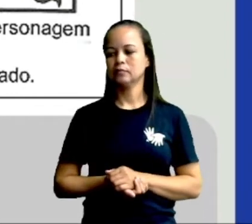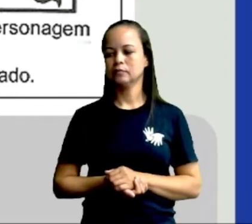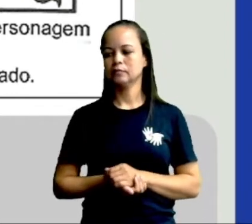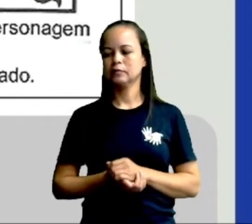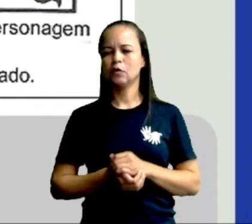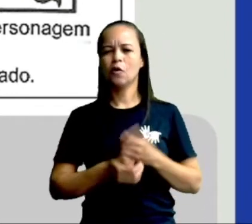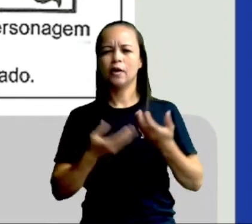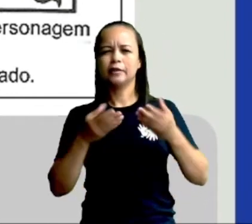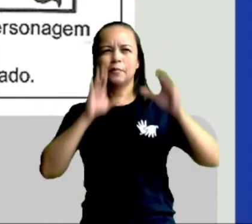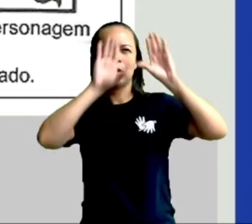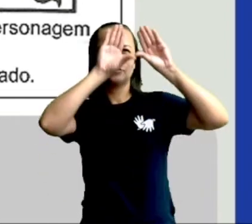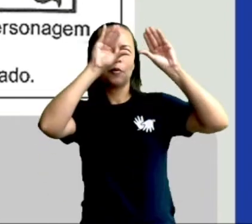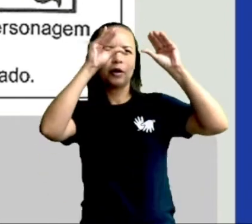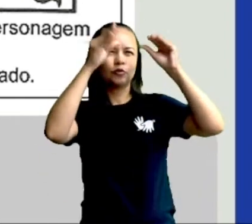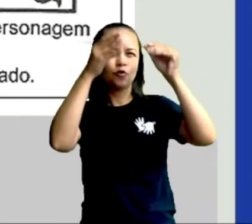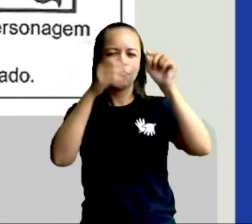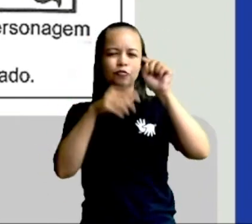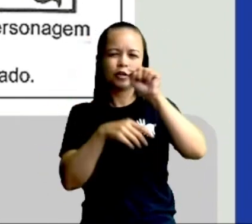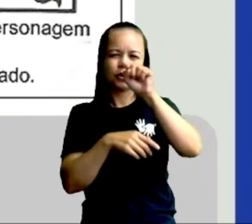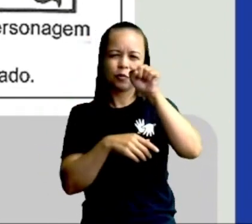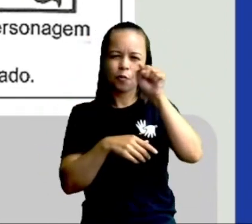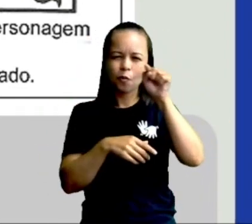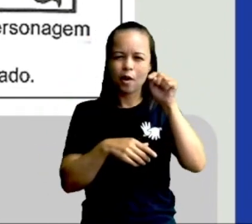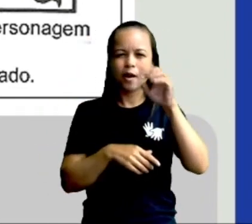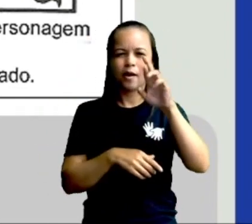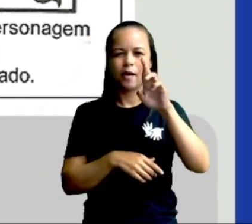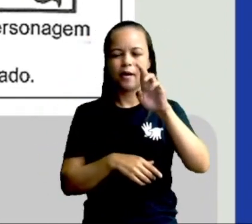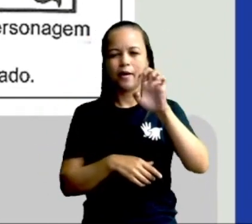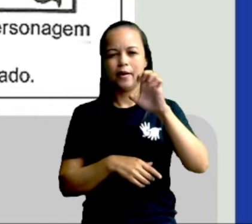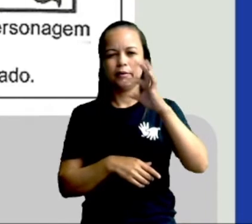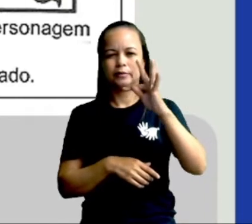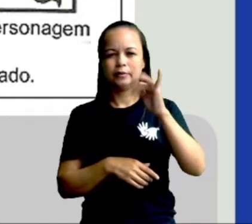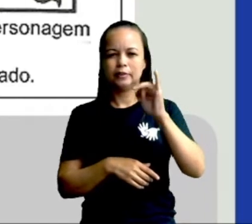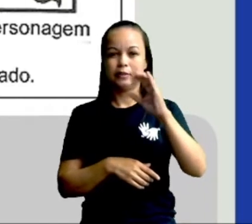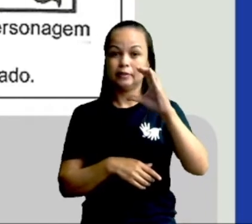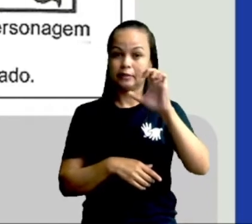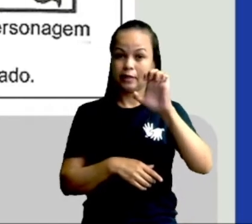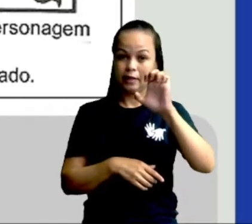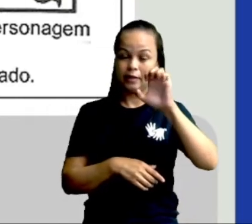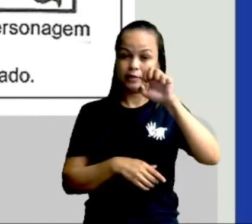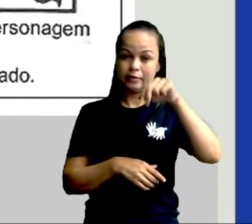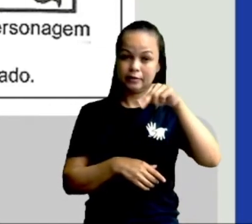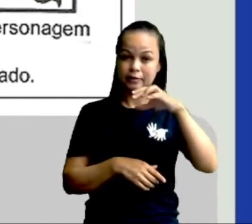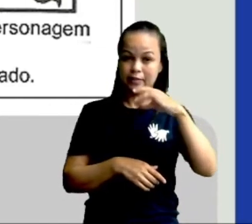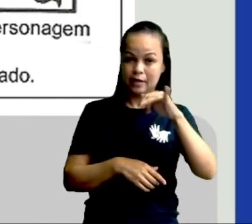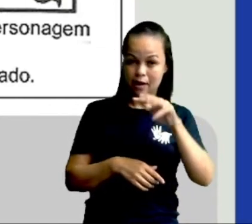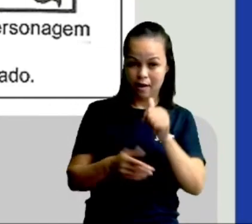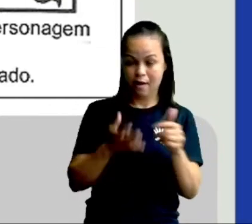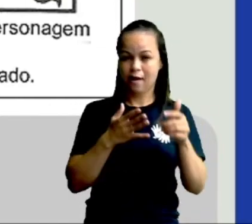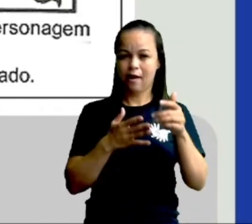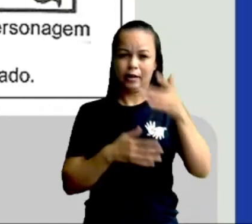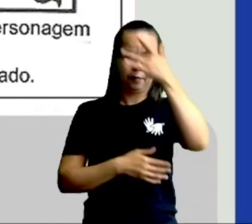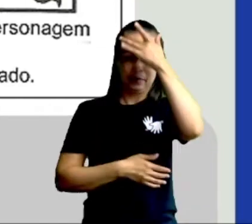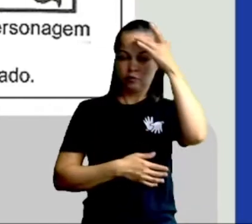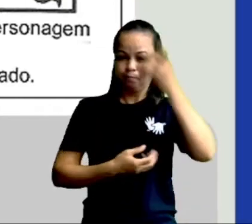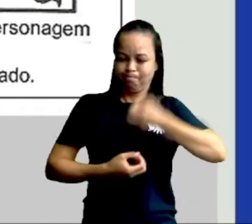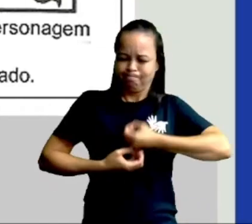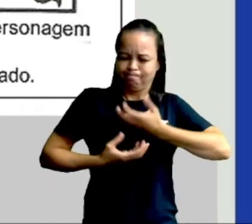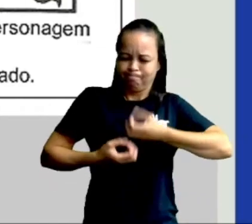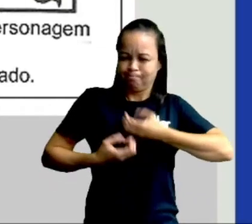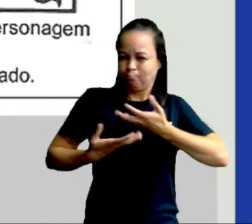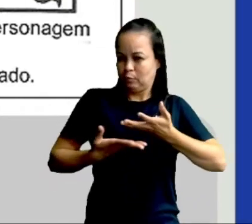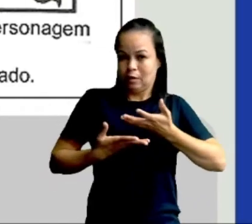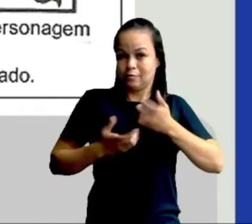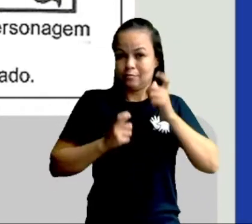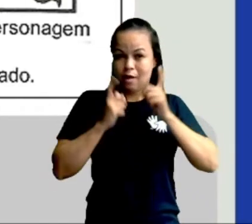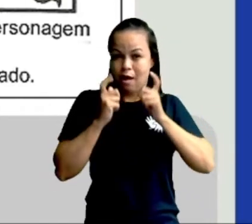uma nuvem com 3 pontinhos, que são as reticências. Gente, isso aí o personagem ele não consegue se expressar. Então, ele fica